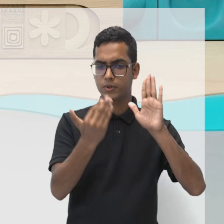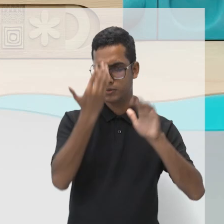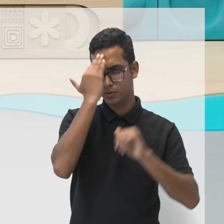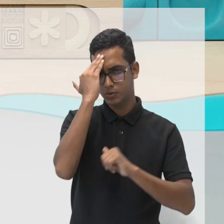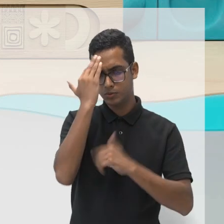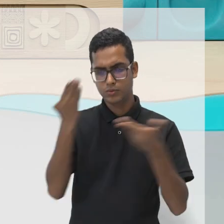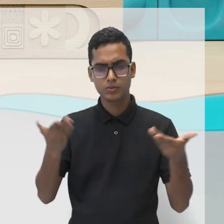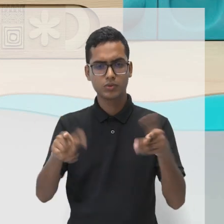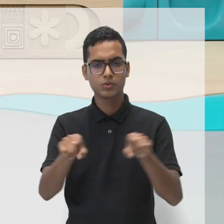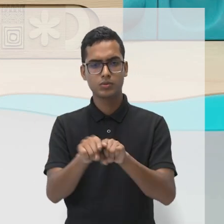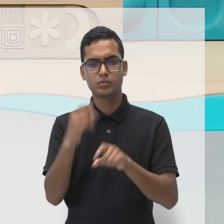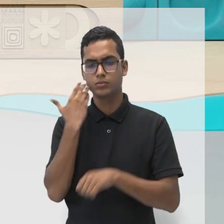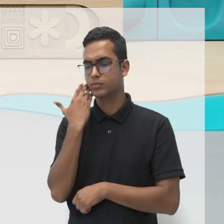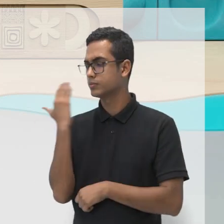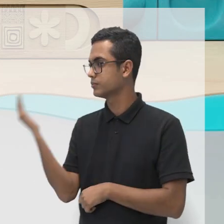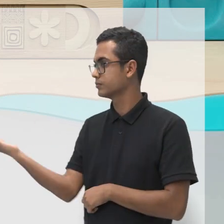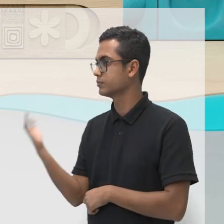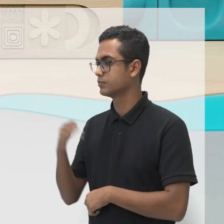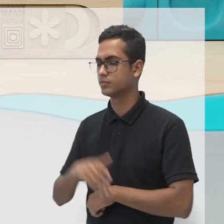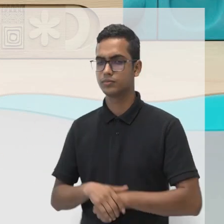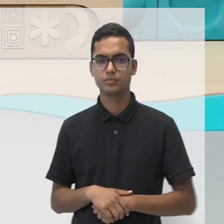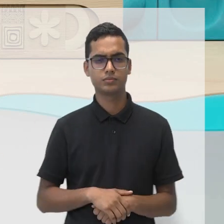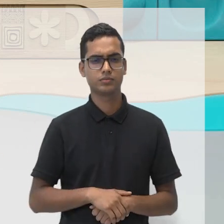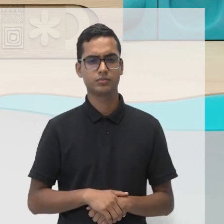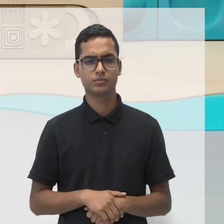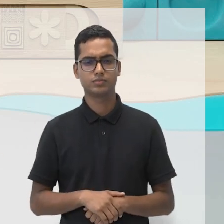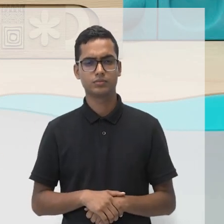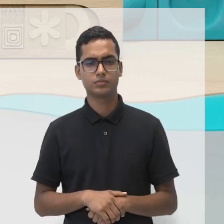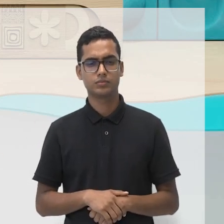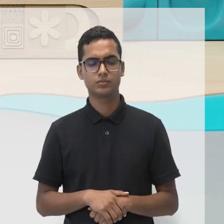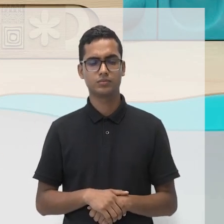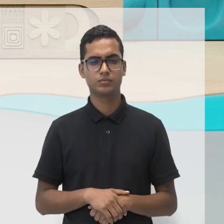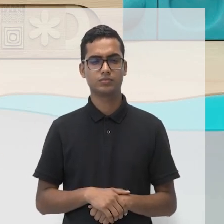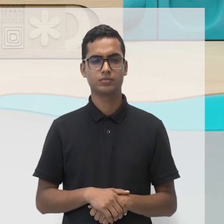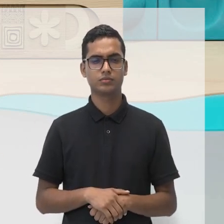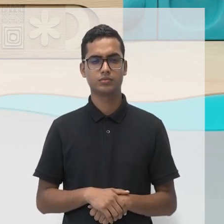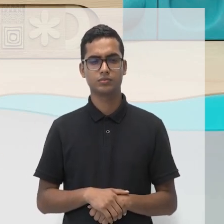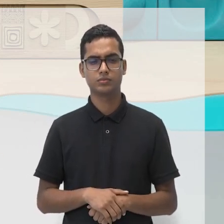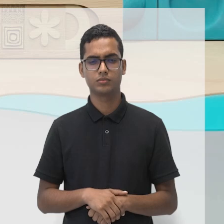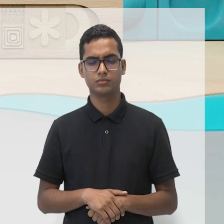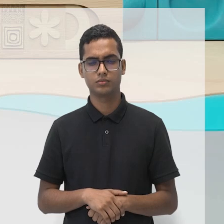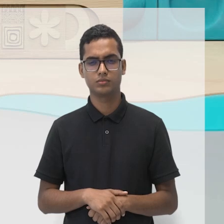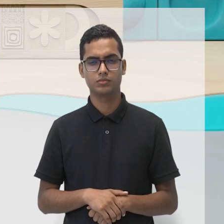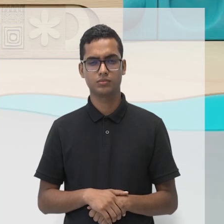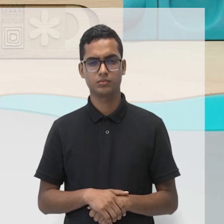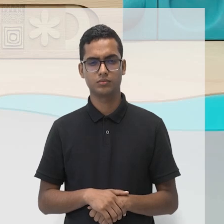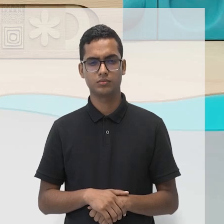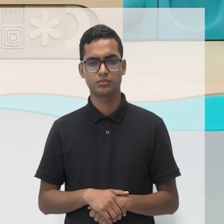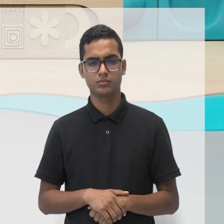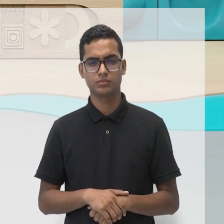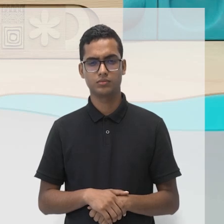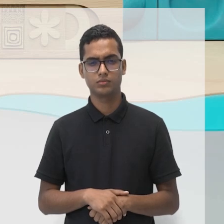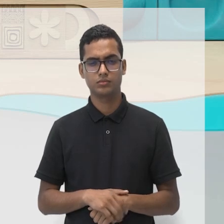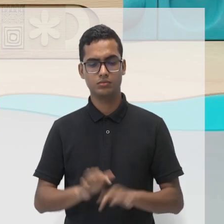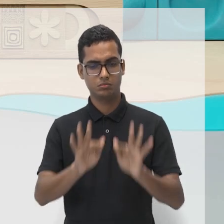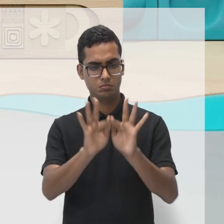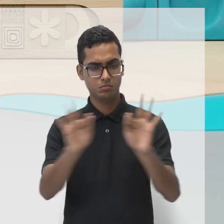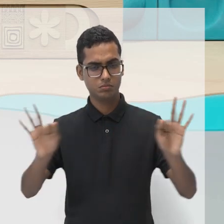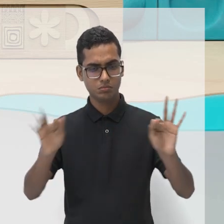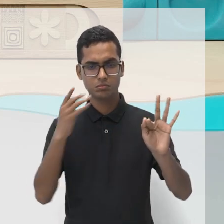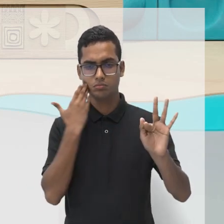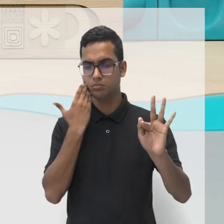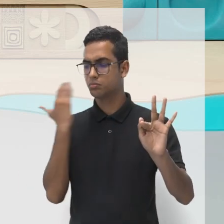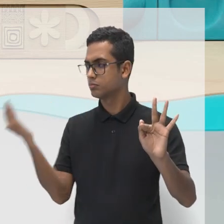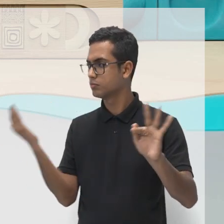tenho como exemplo, I prefer watching TV, or movie, ou qualquer outra terminação. I prefer watching. Eu não digo,